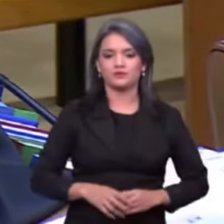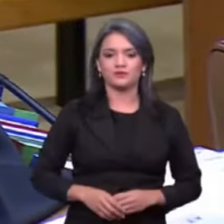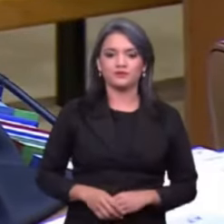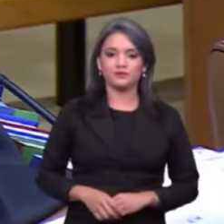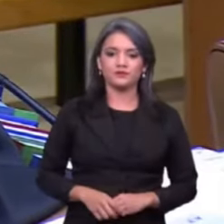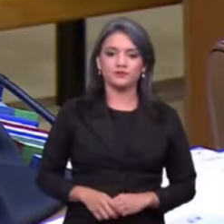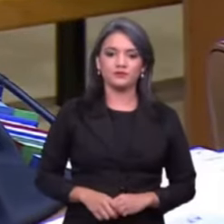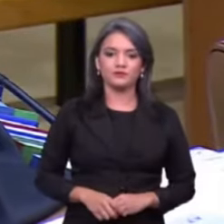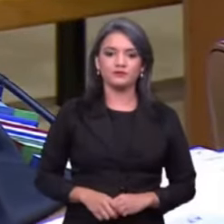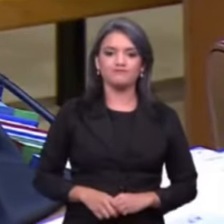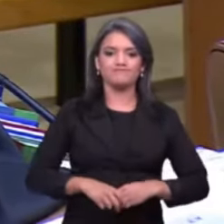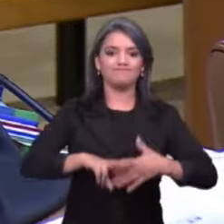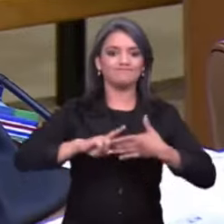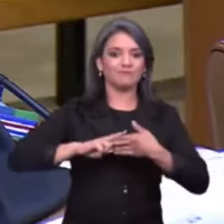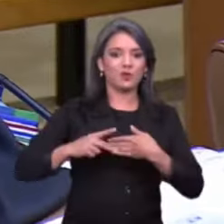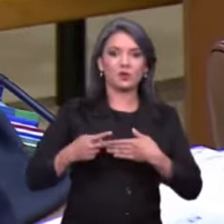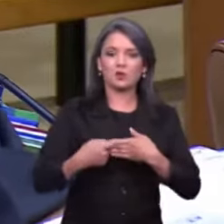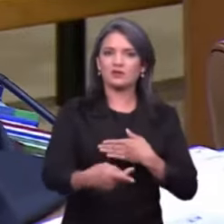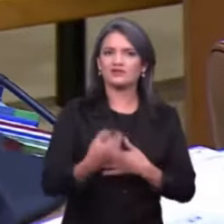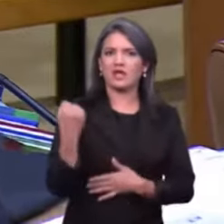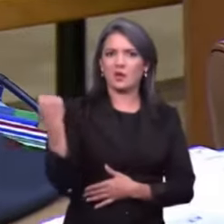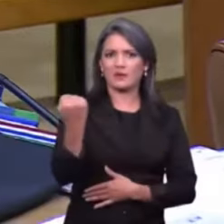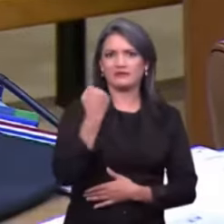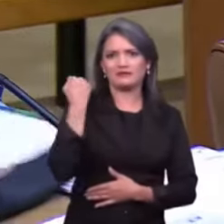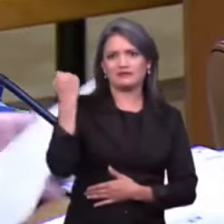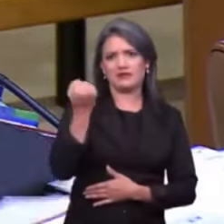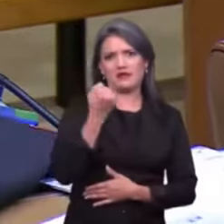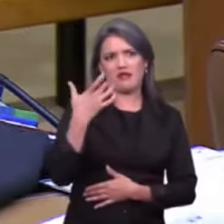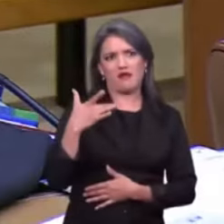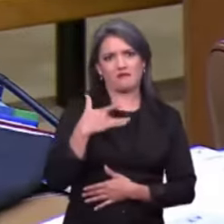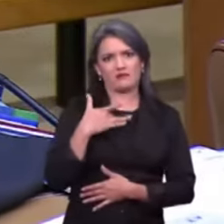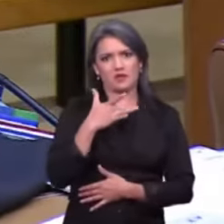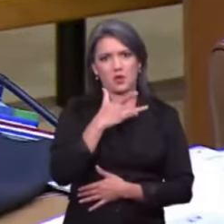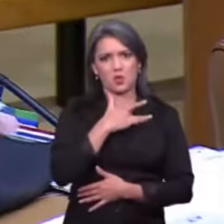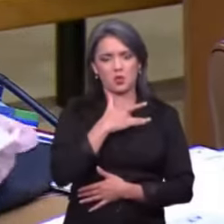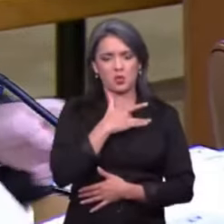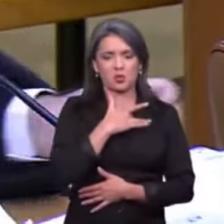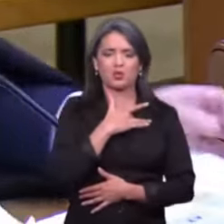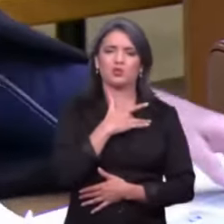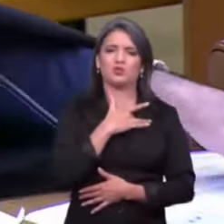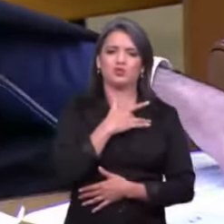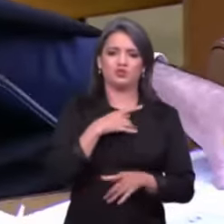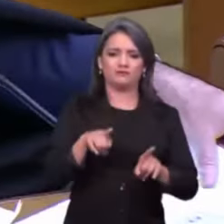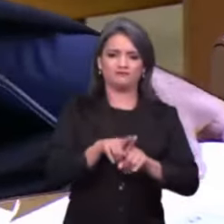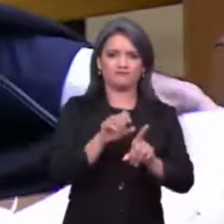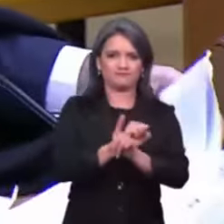com consequências notáveis para a saúde e para a sociedade.